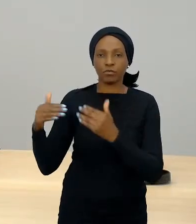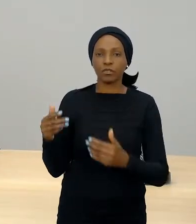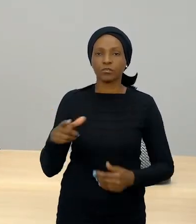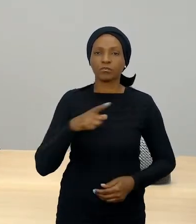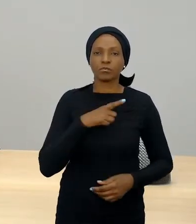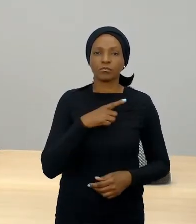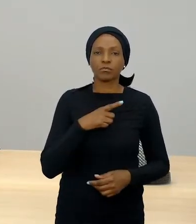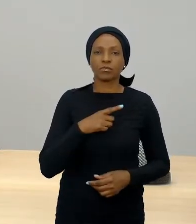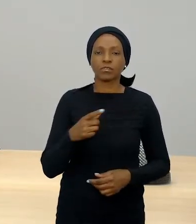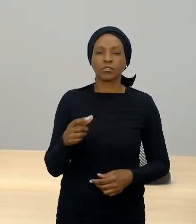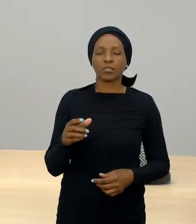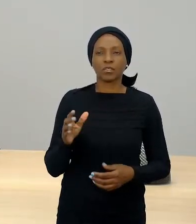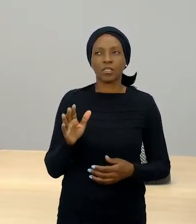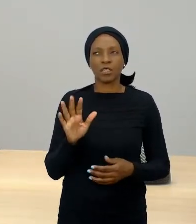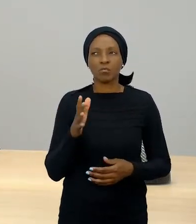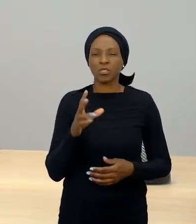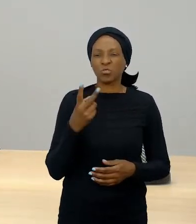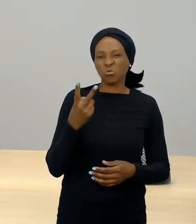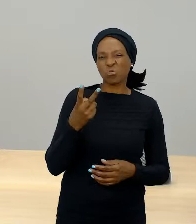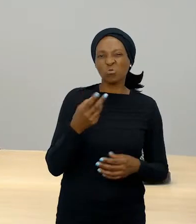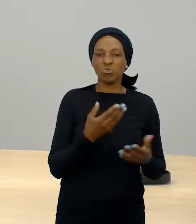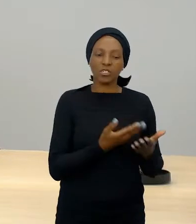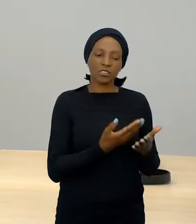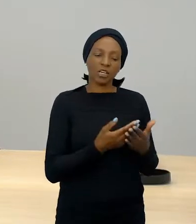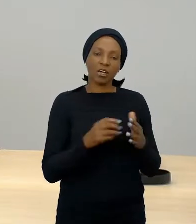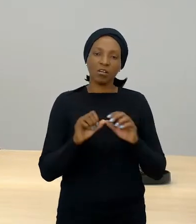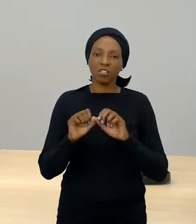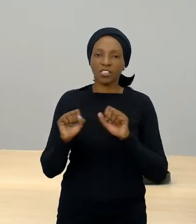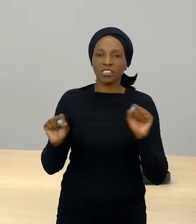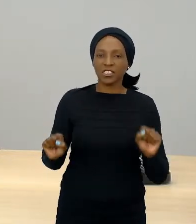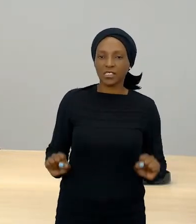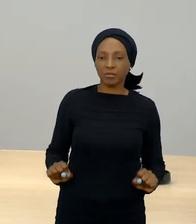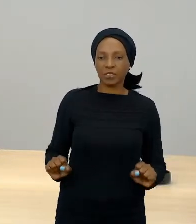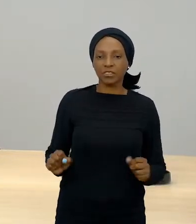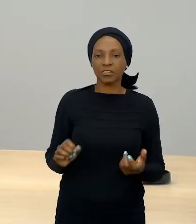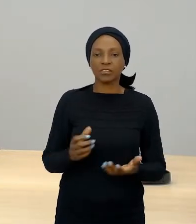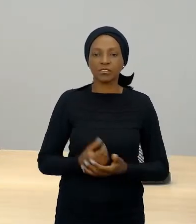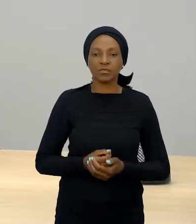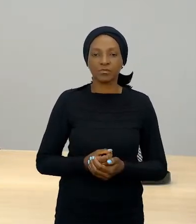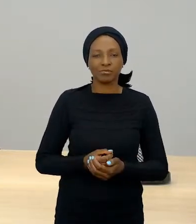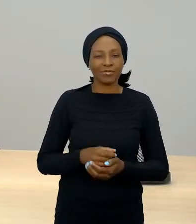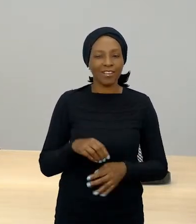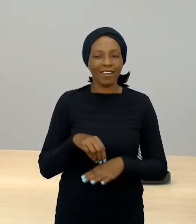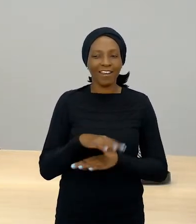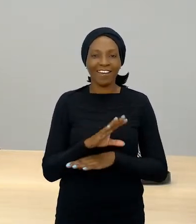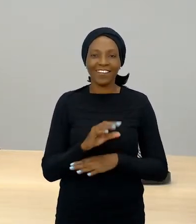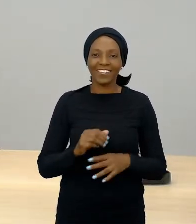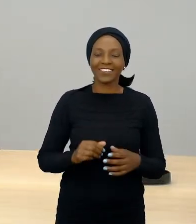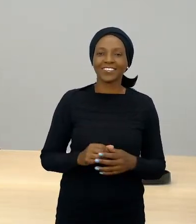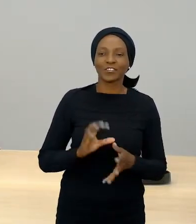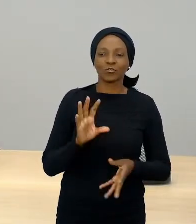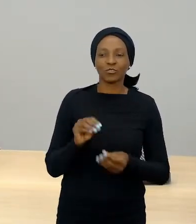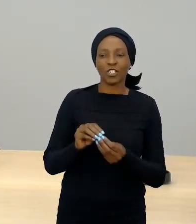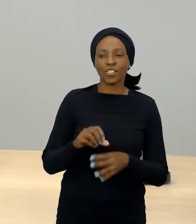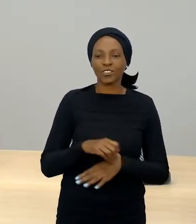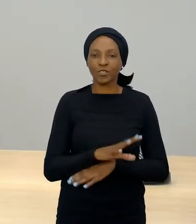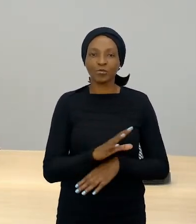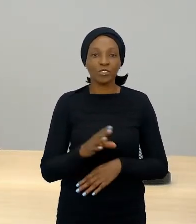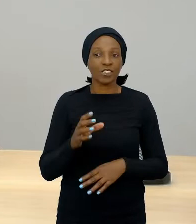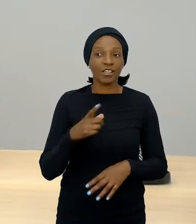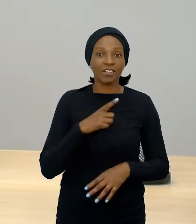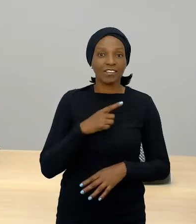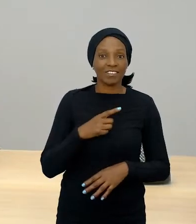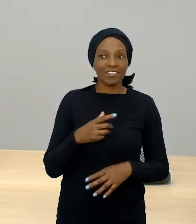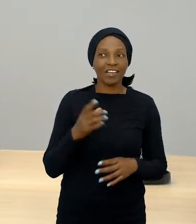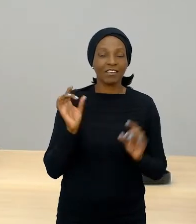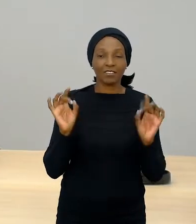temos aí mais uma ou duas aulinhas de sistematização. Spoilers, temos uma aula de sistematização muito